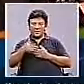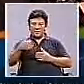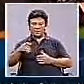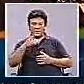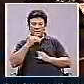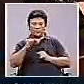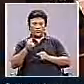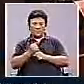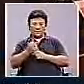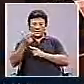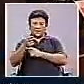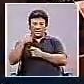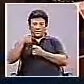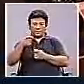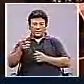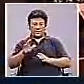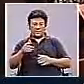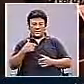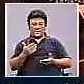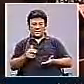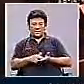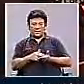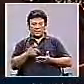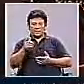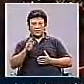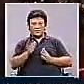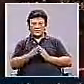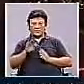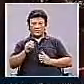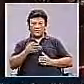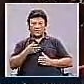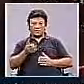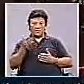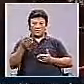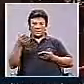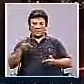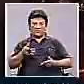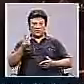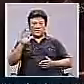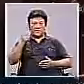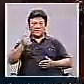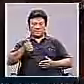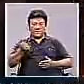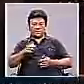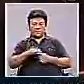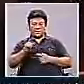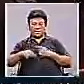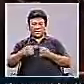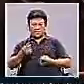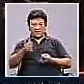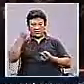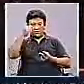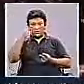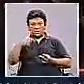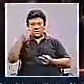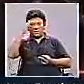impossível fazer a reportagem. Mas aguarda-se que o São Pedro ajude, como se costuma dizer, que o tempo melhore porque para amanhã e domingo